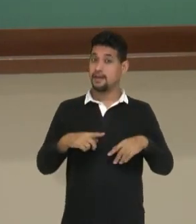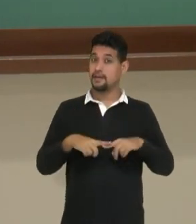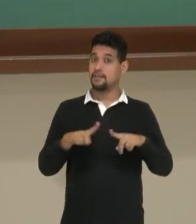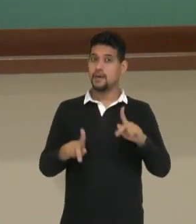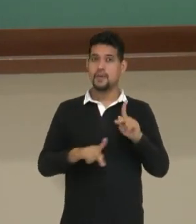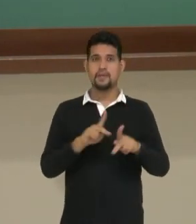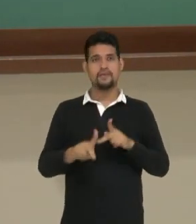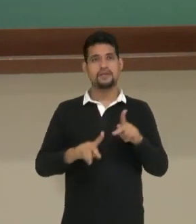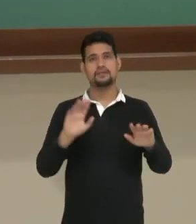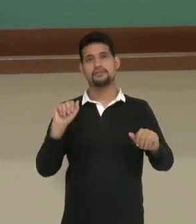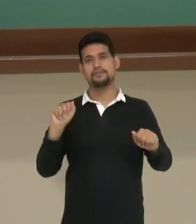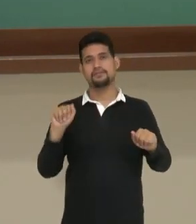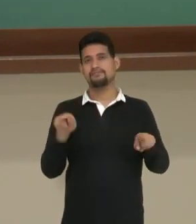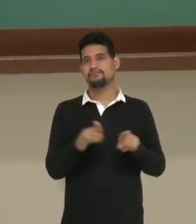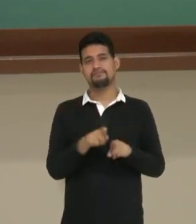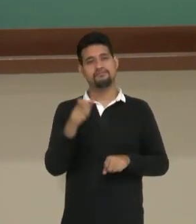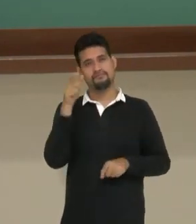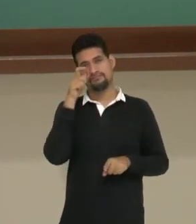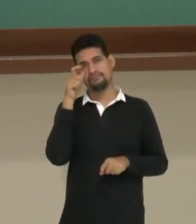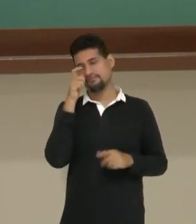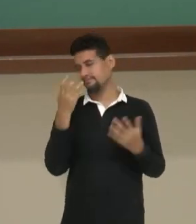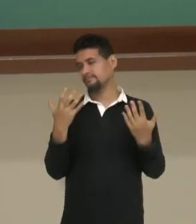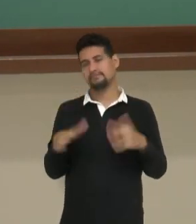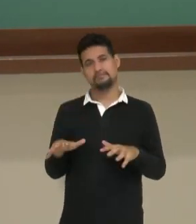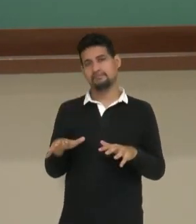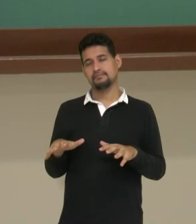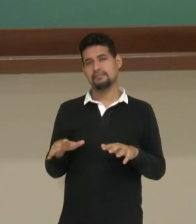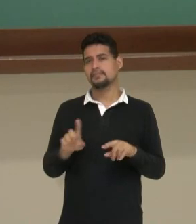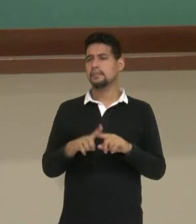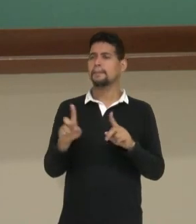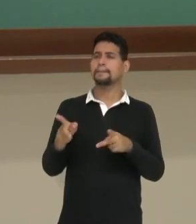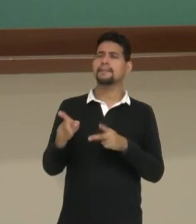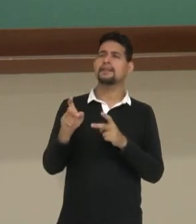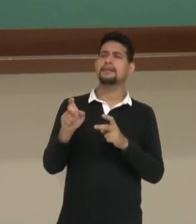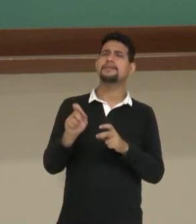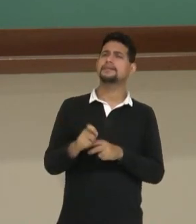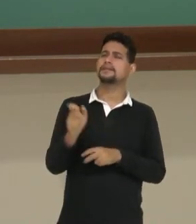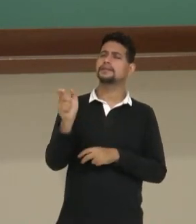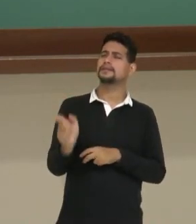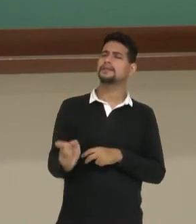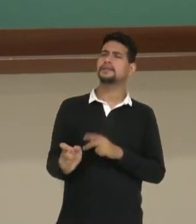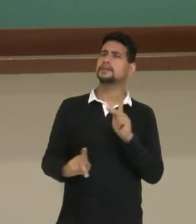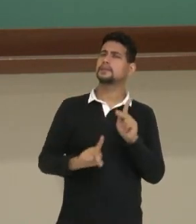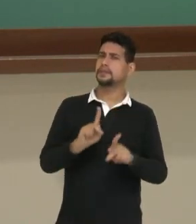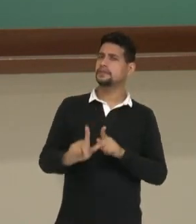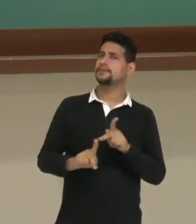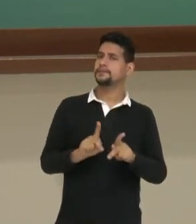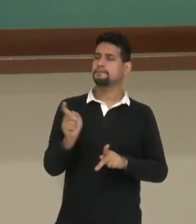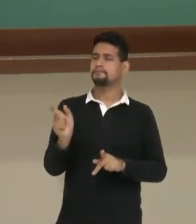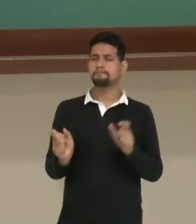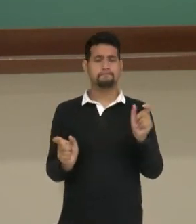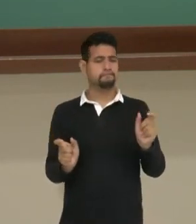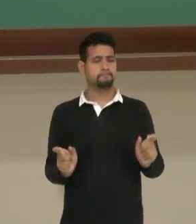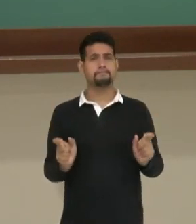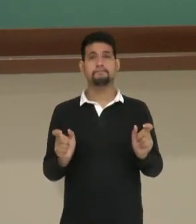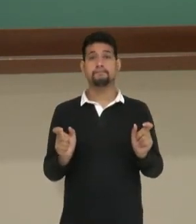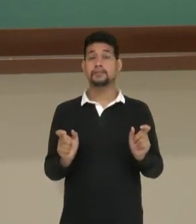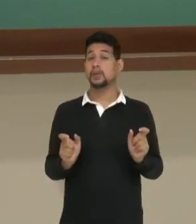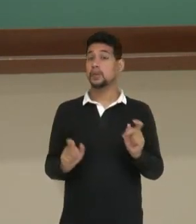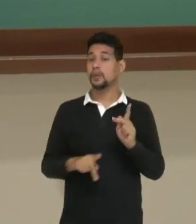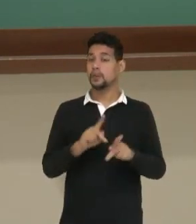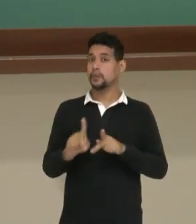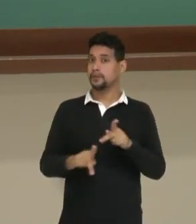espanhóis isso também não tinha interesse, né? E aí a gente percebe o caráter dos povos, né? Então os